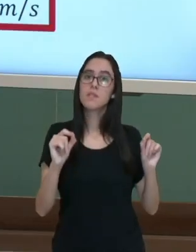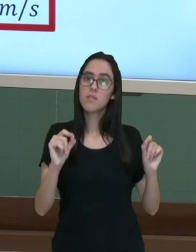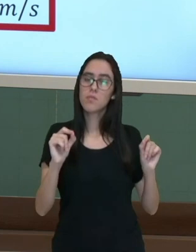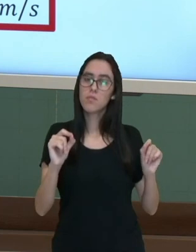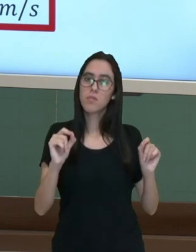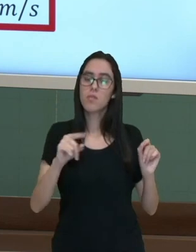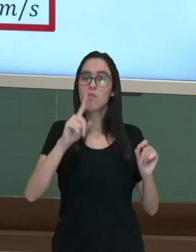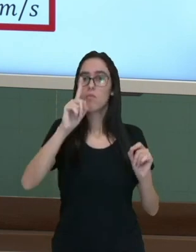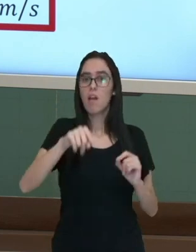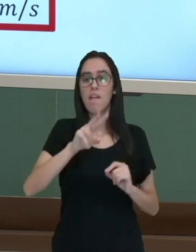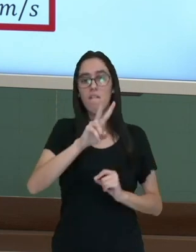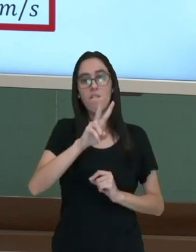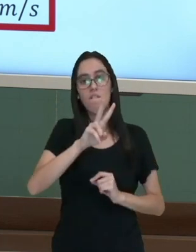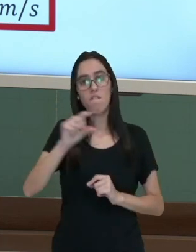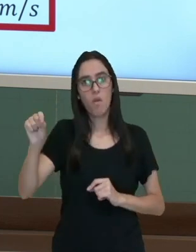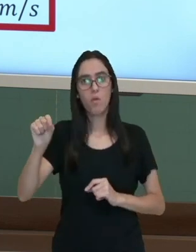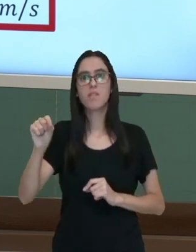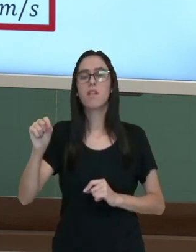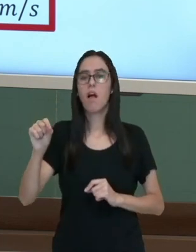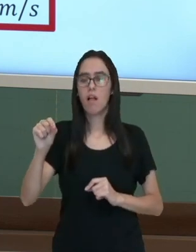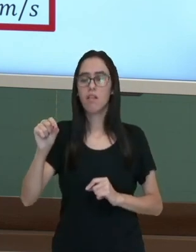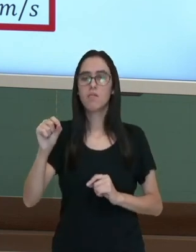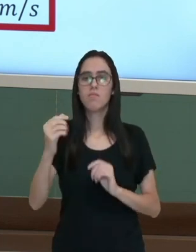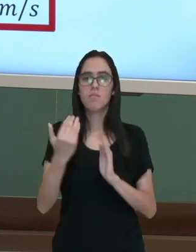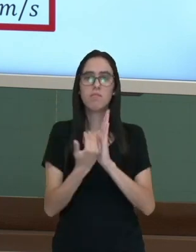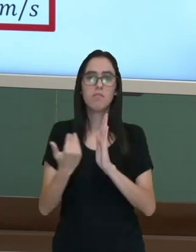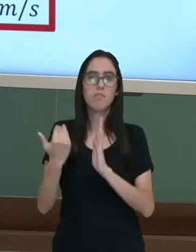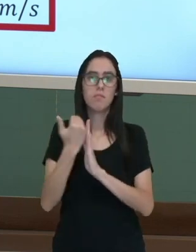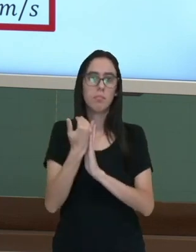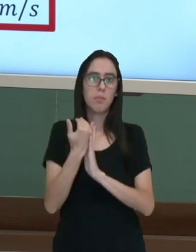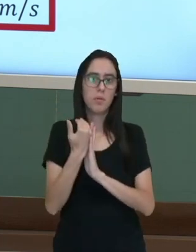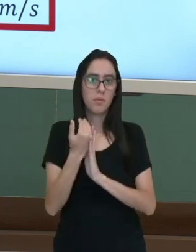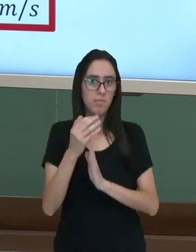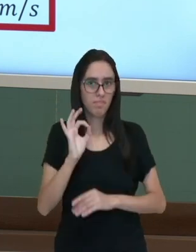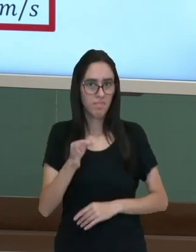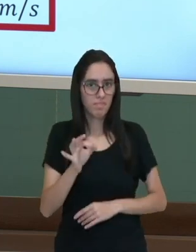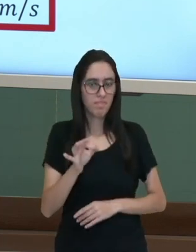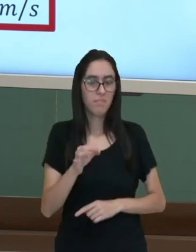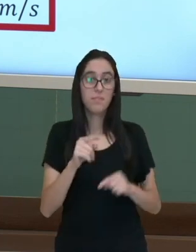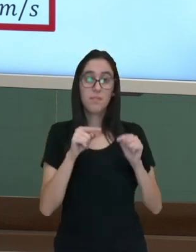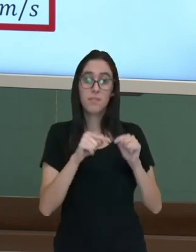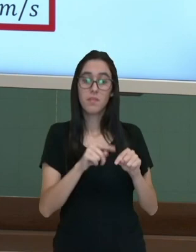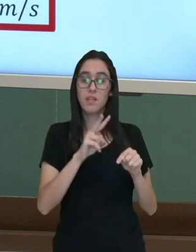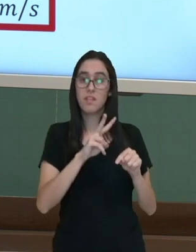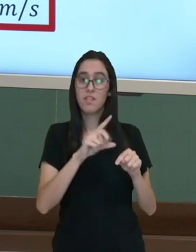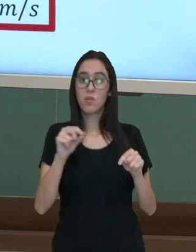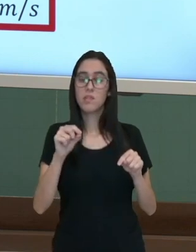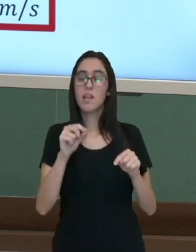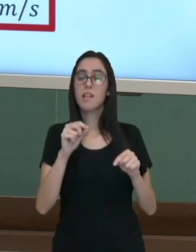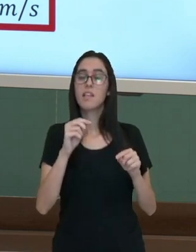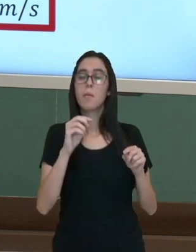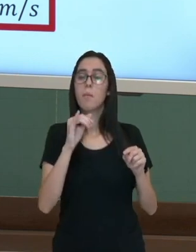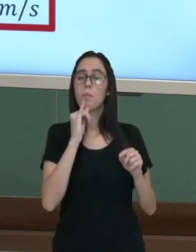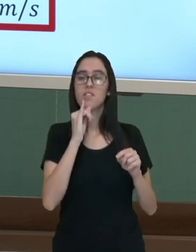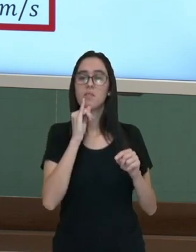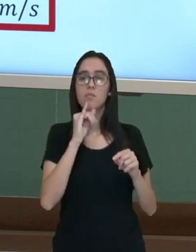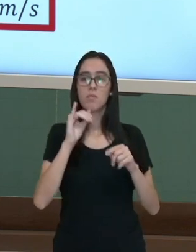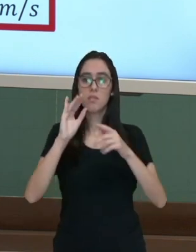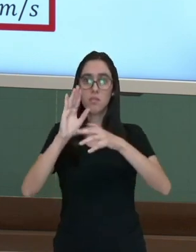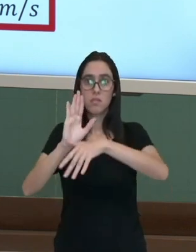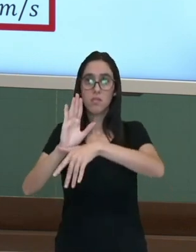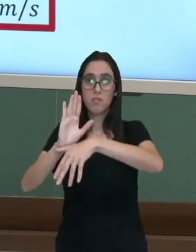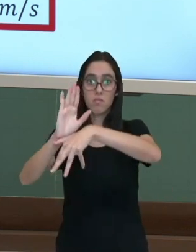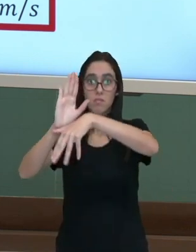implica numa velocidade implicada, né, ter uma velocidade gigantesca. Ou seja, para que o foguete possa atingir, né,